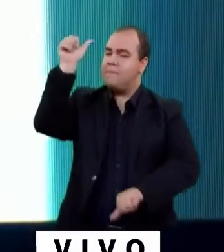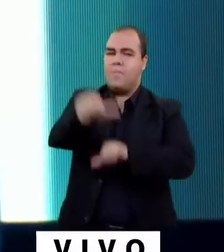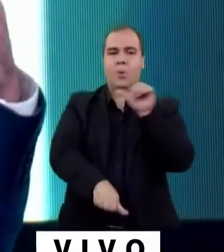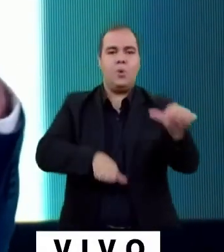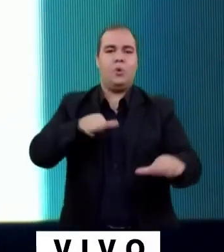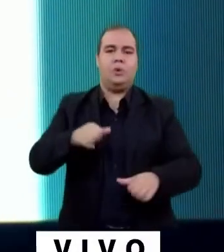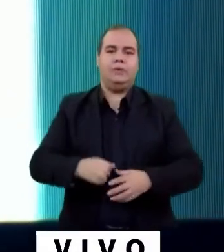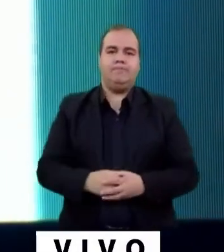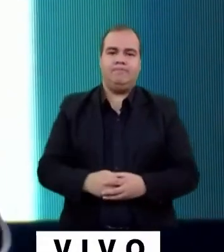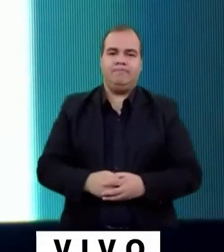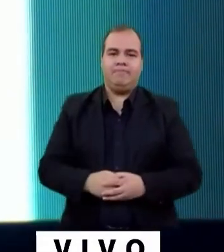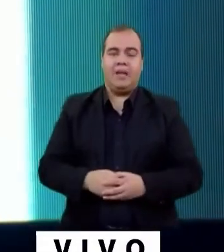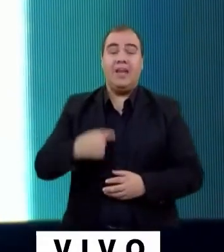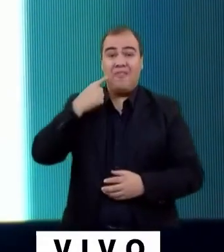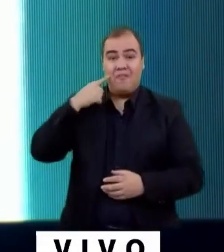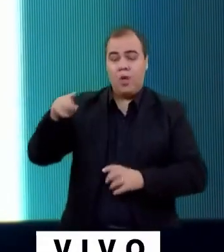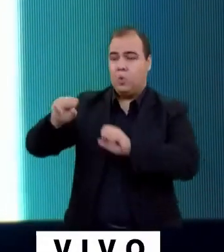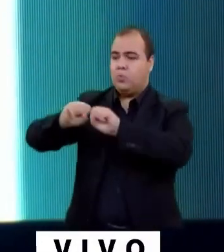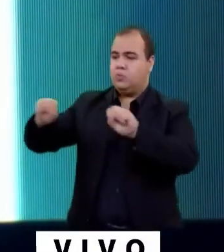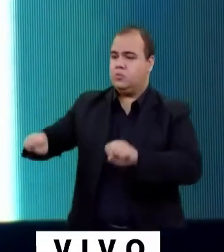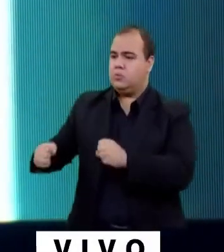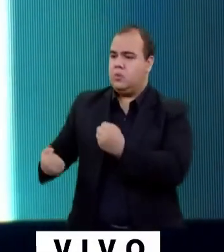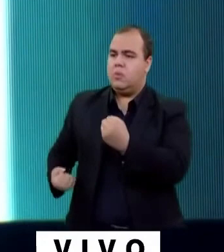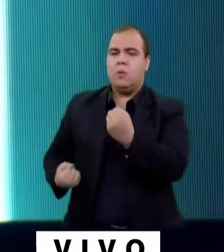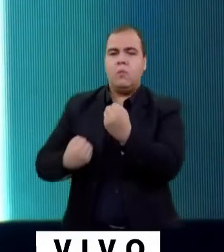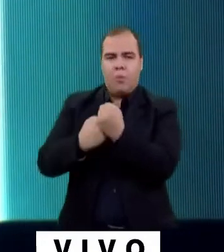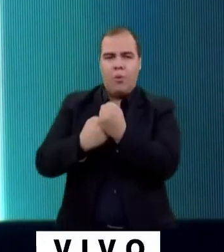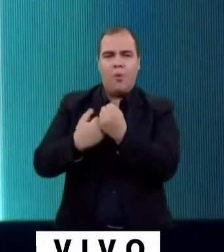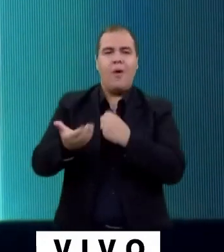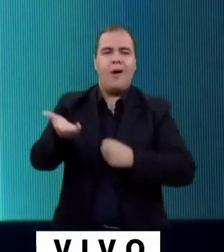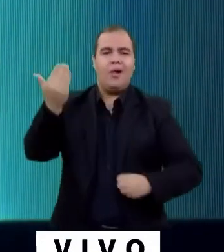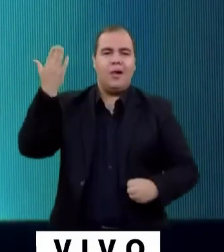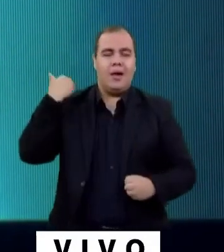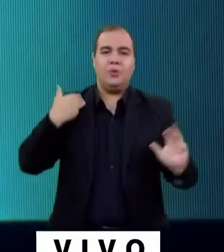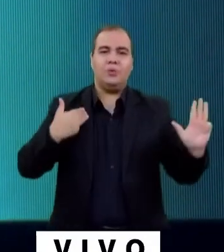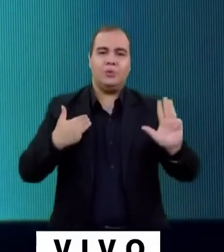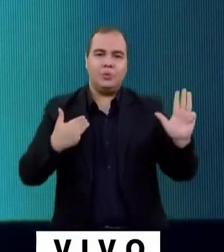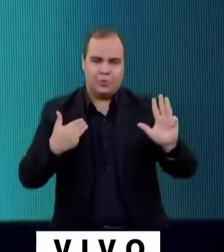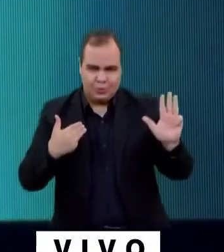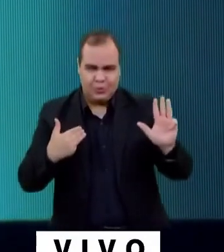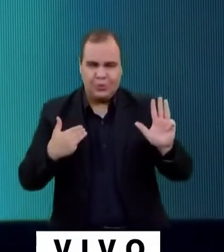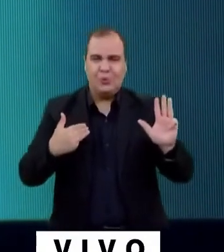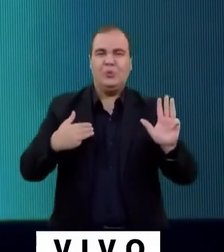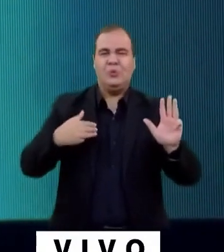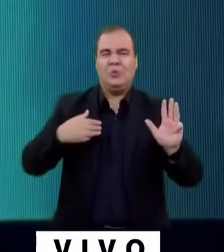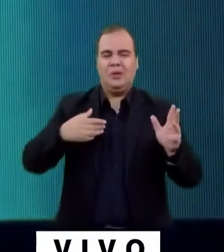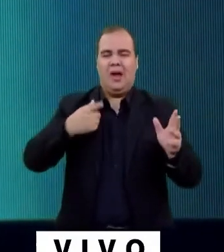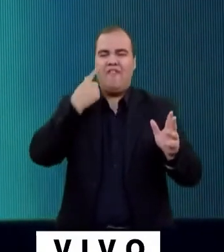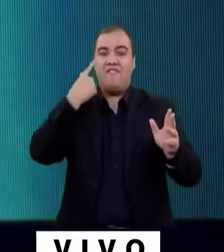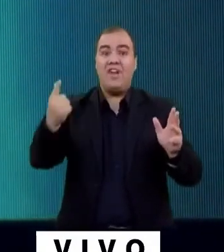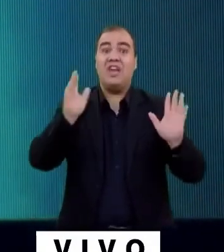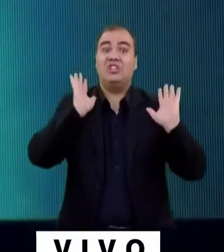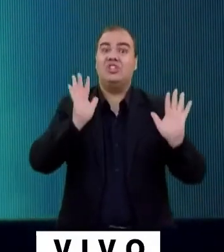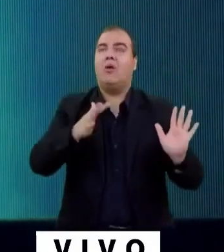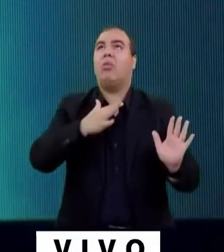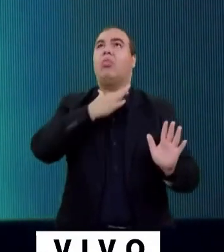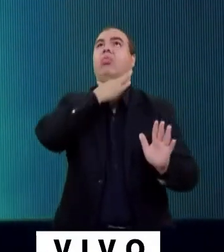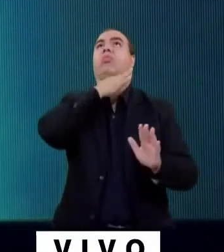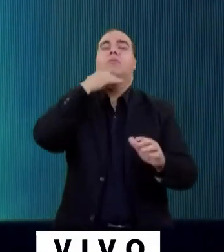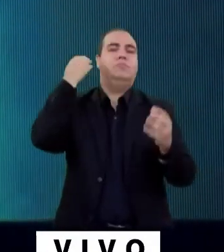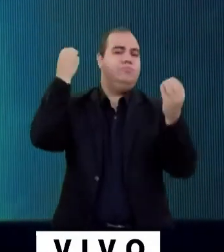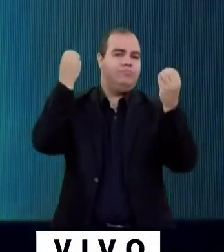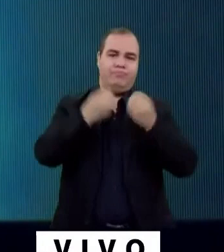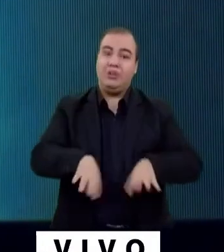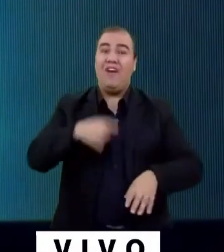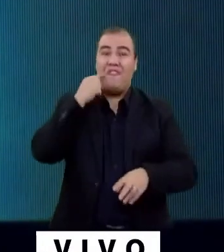radicalmente. E o sistemão que o apoiou contra o Lula e o PT lá atrás, para não deixar que eu chegasse, botou a faca no pescoço, trouxe acusações sobre